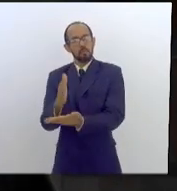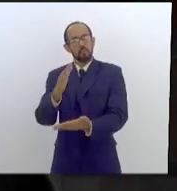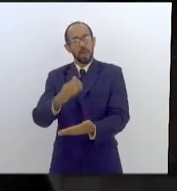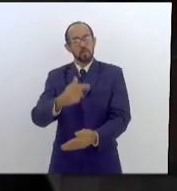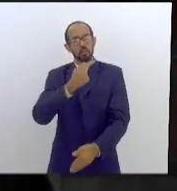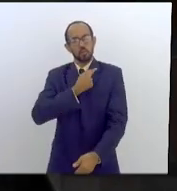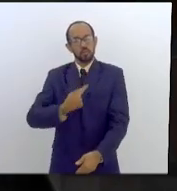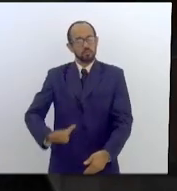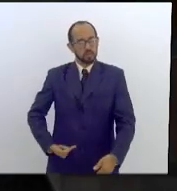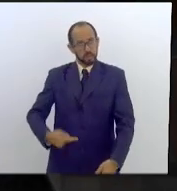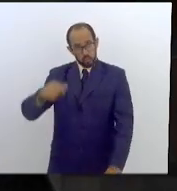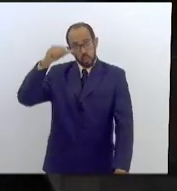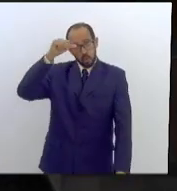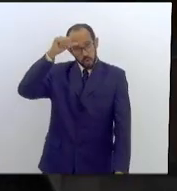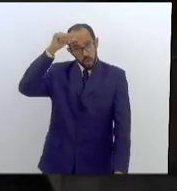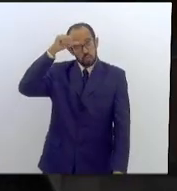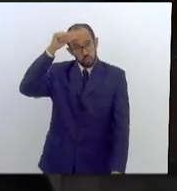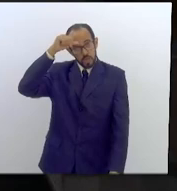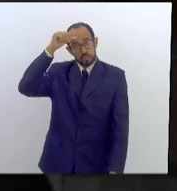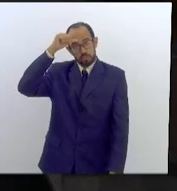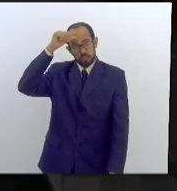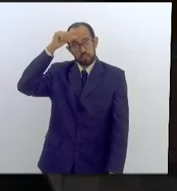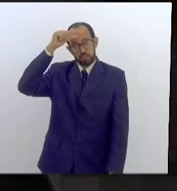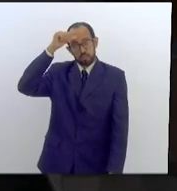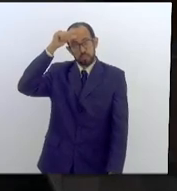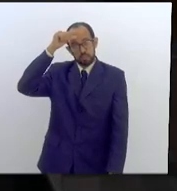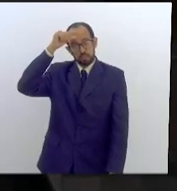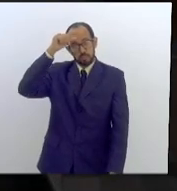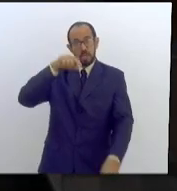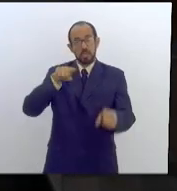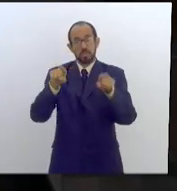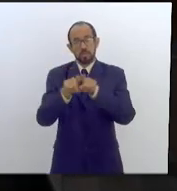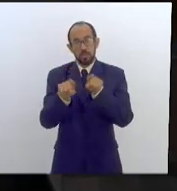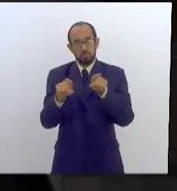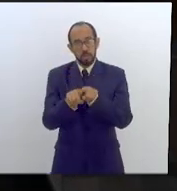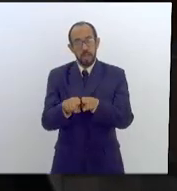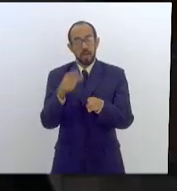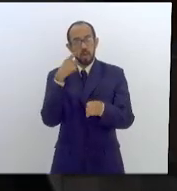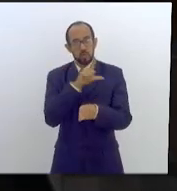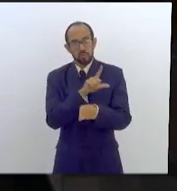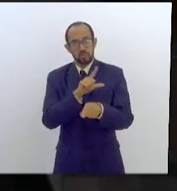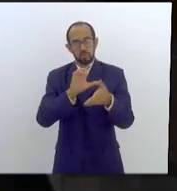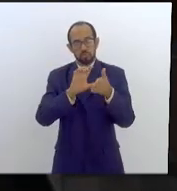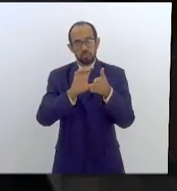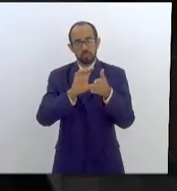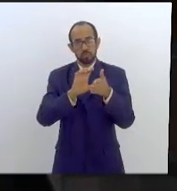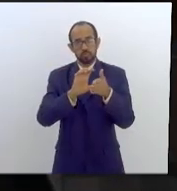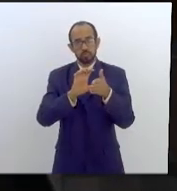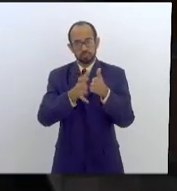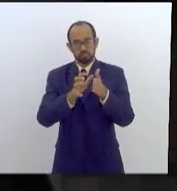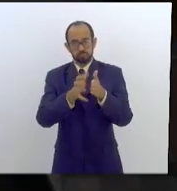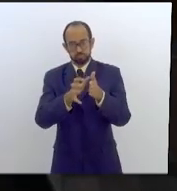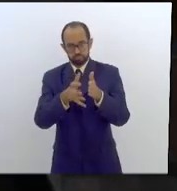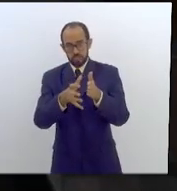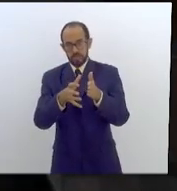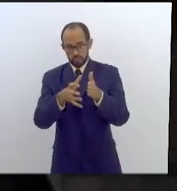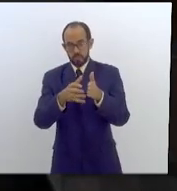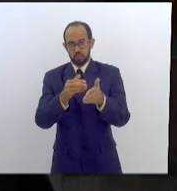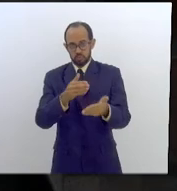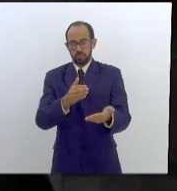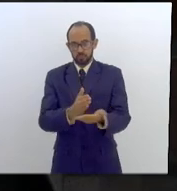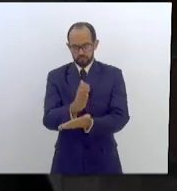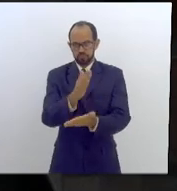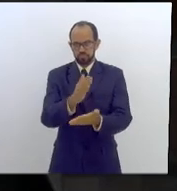senhor Cláudio Castro como elegeu uma bancada salvo erro de memória